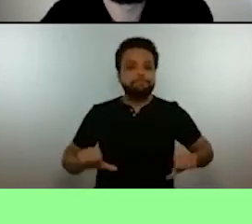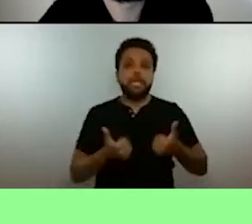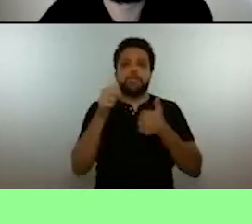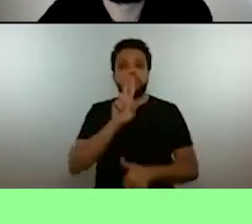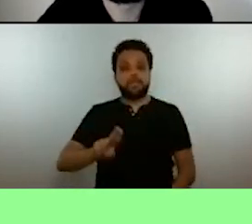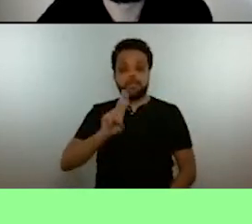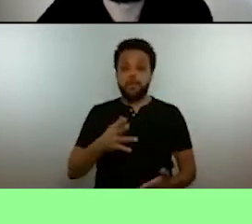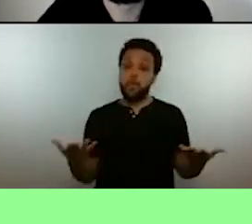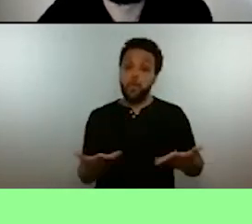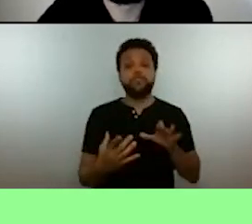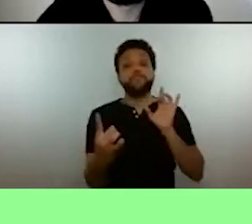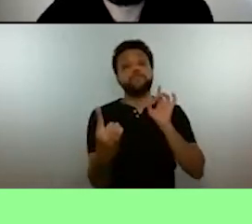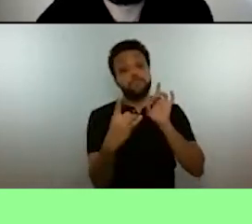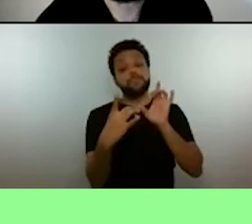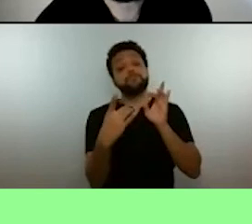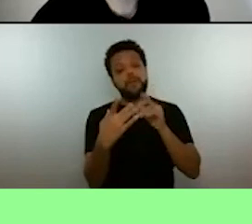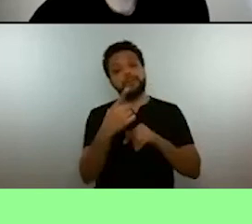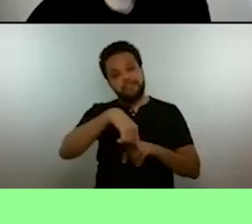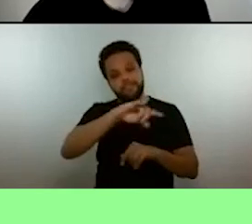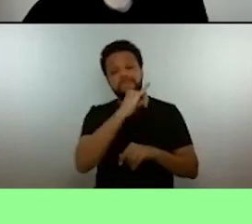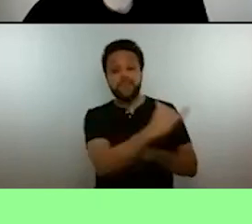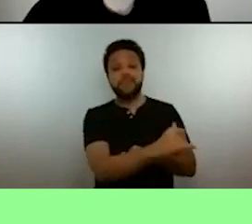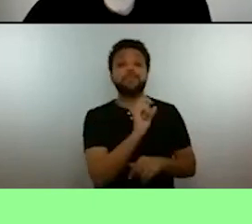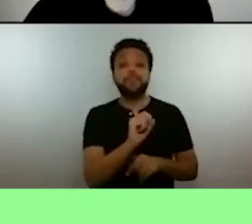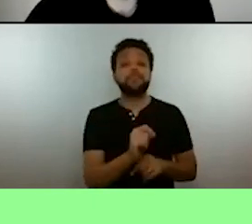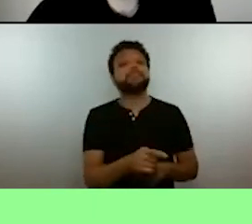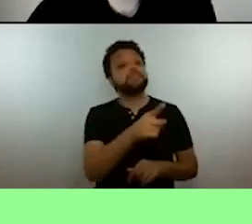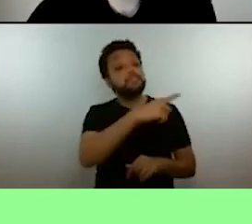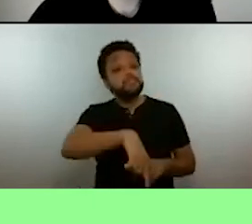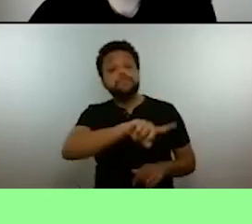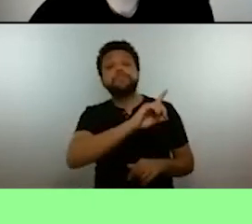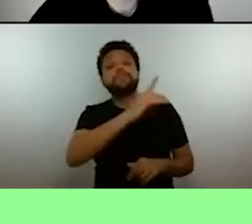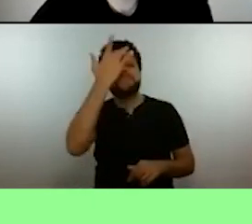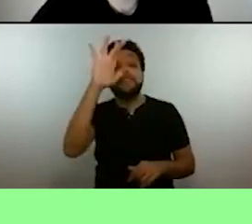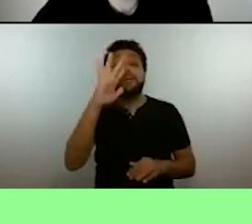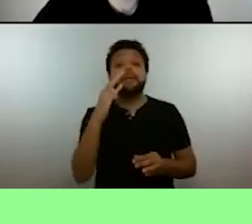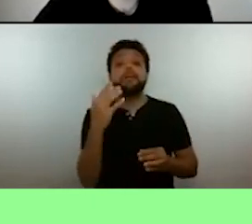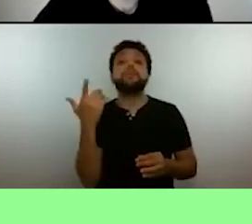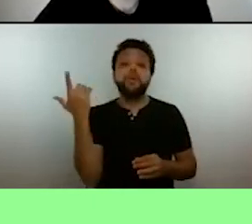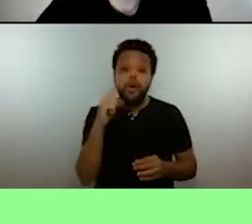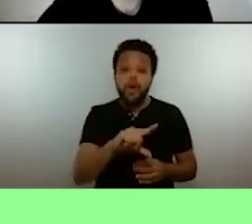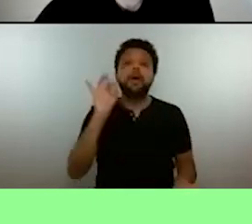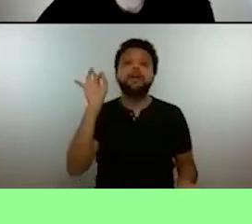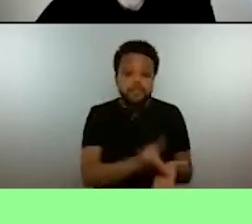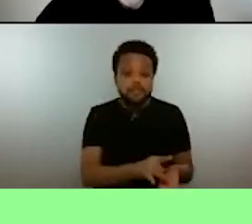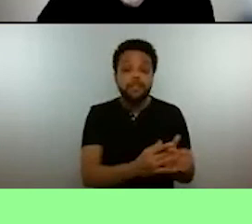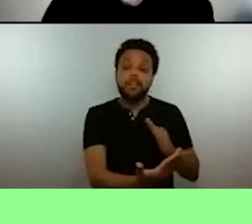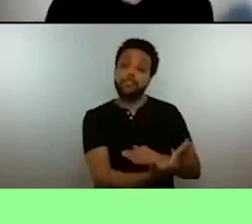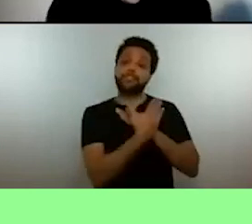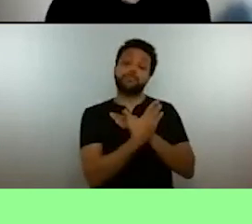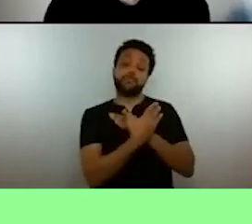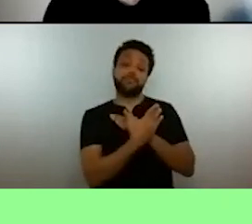o feedback que eu trago para eles lá é tipo, gente, vocês não sabem quanto que vocês agilizaram o meu